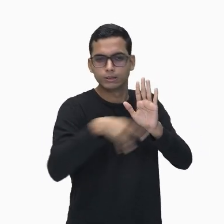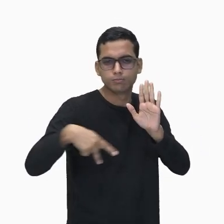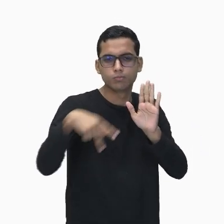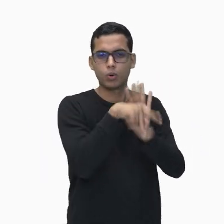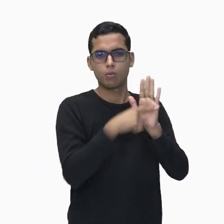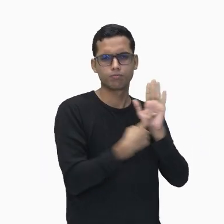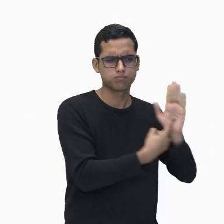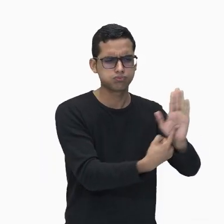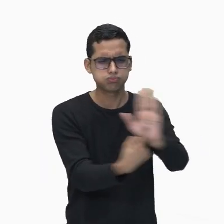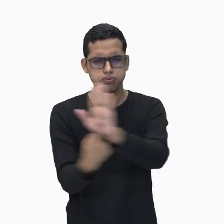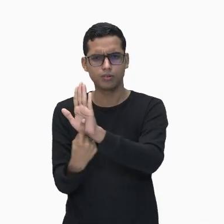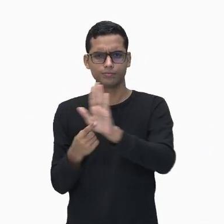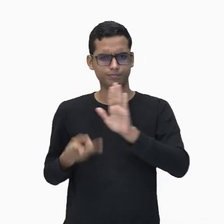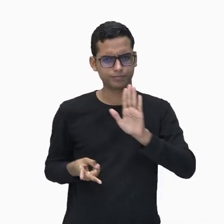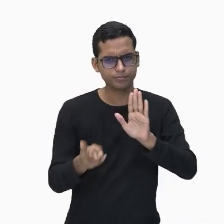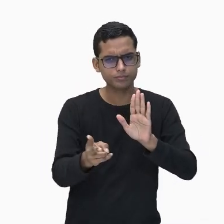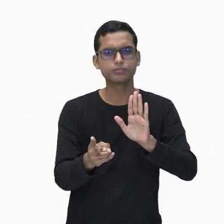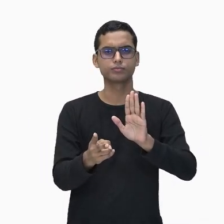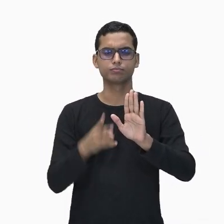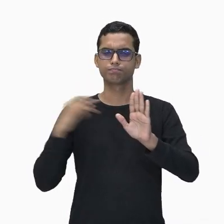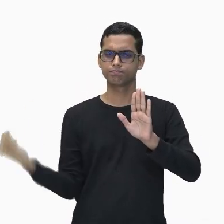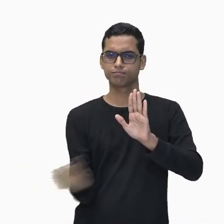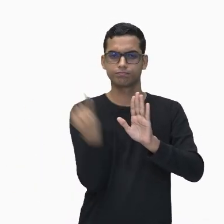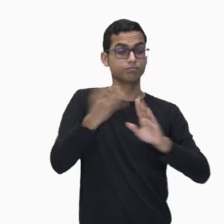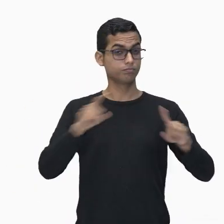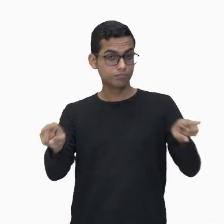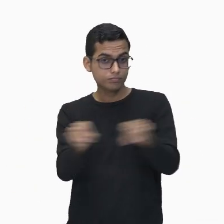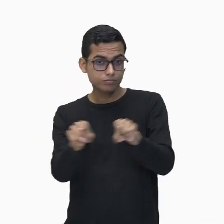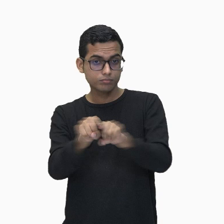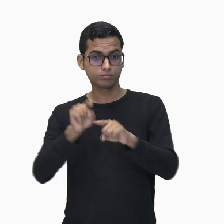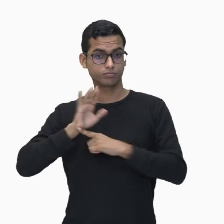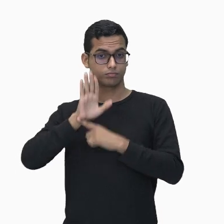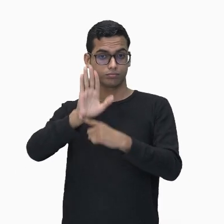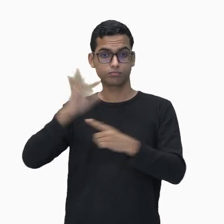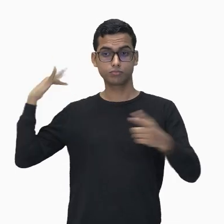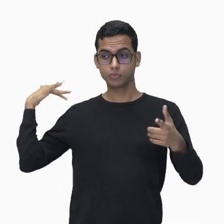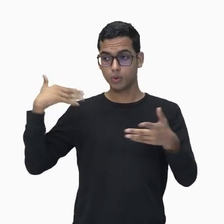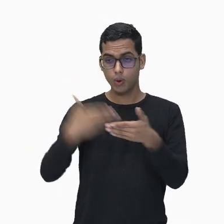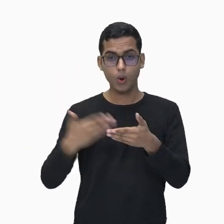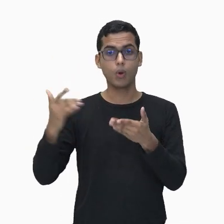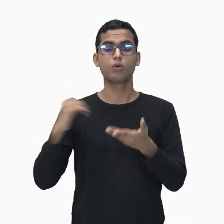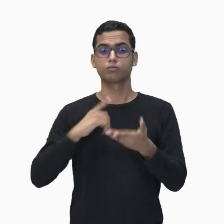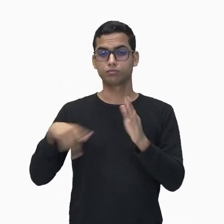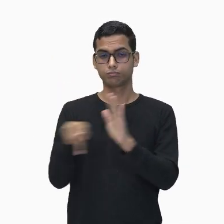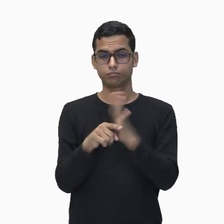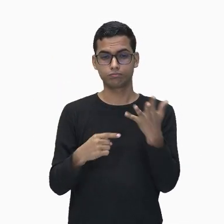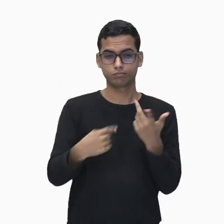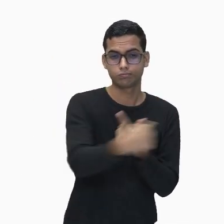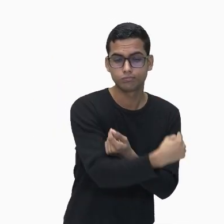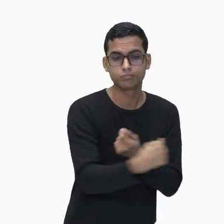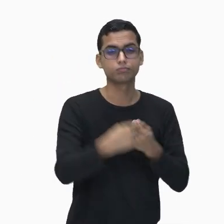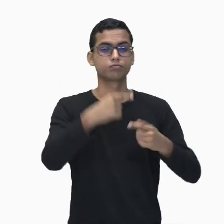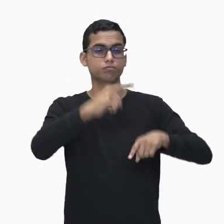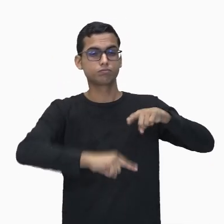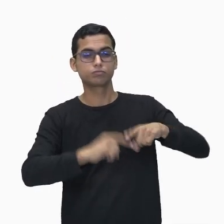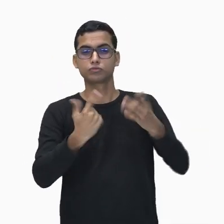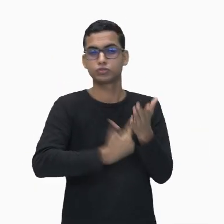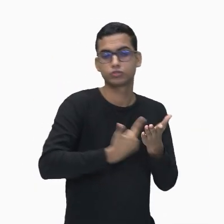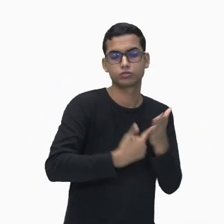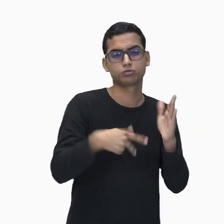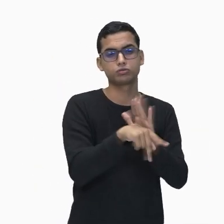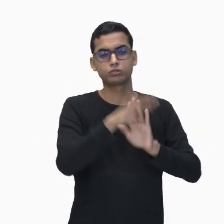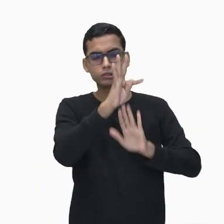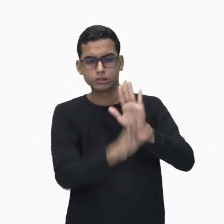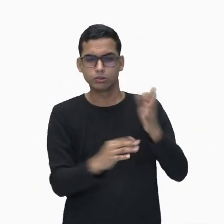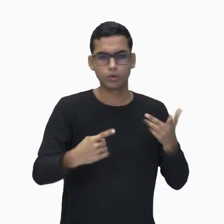identidade, vai entrecortar e atravessar as obras de literatura portuguesa também da atualidade,